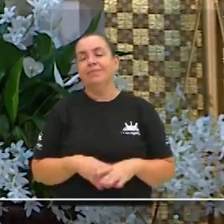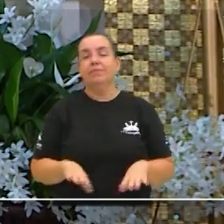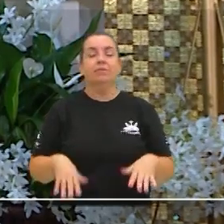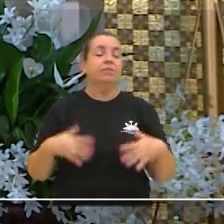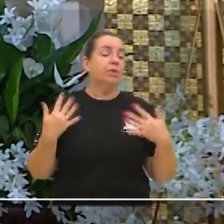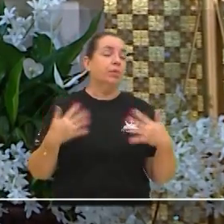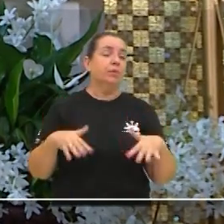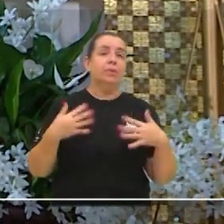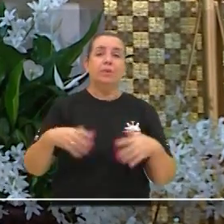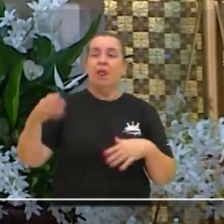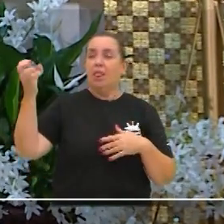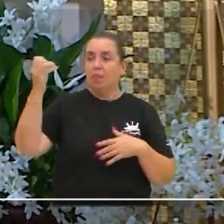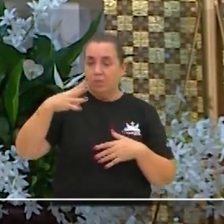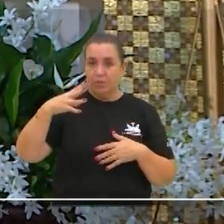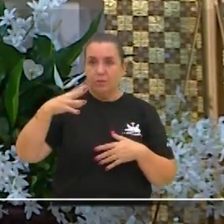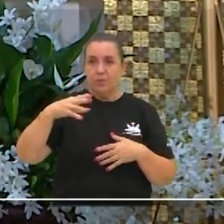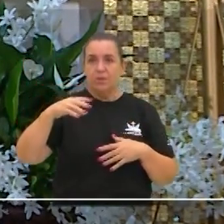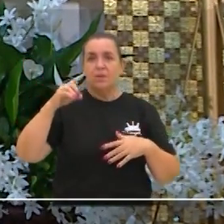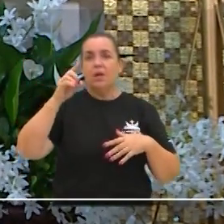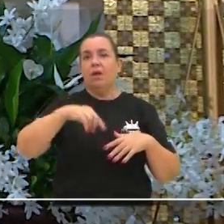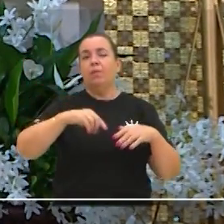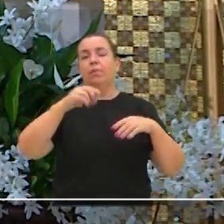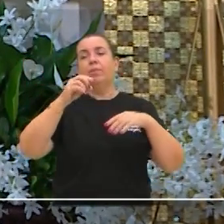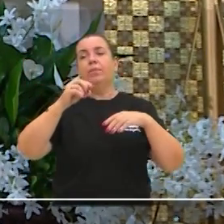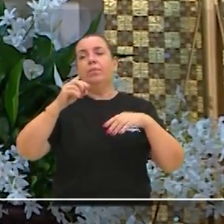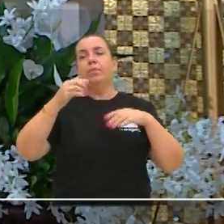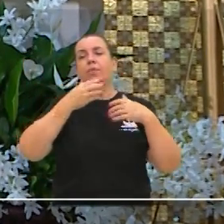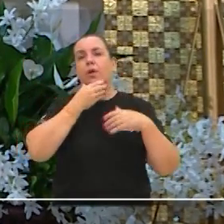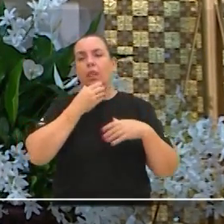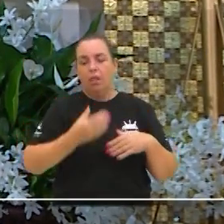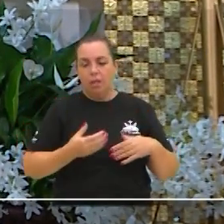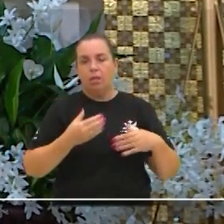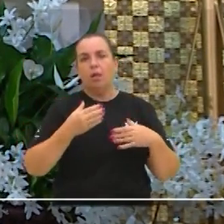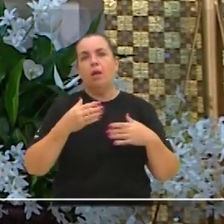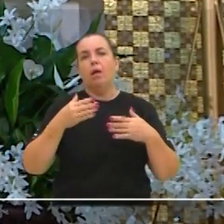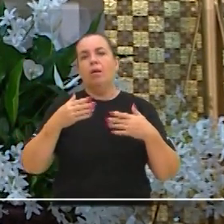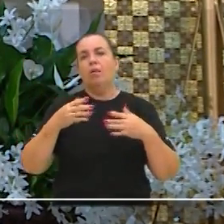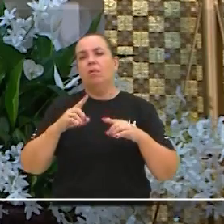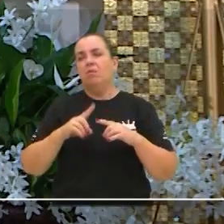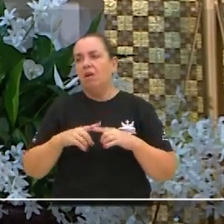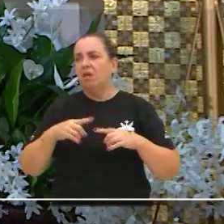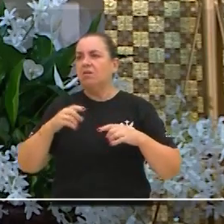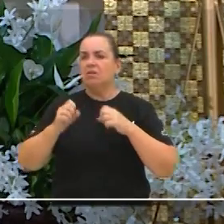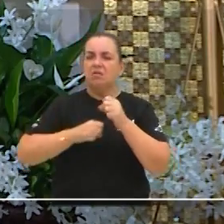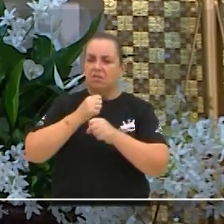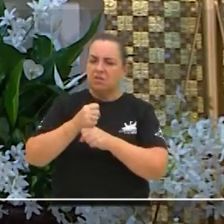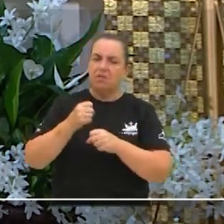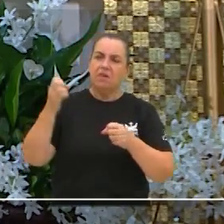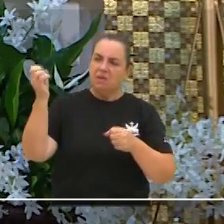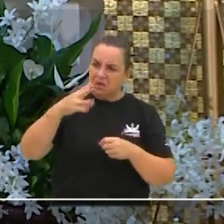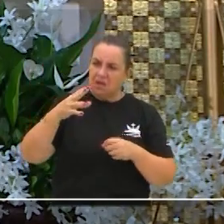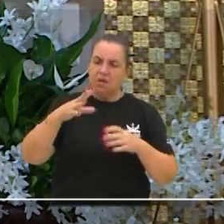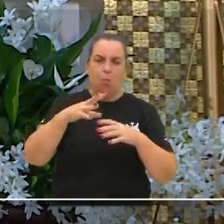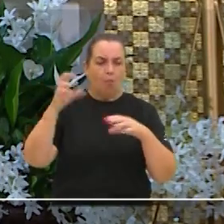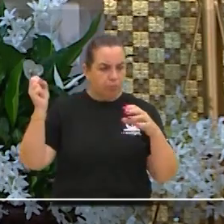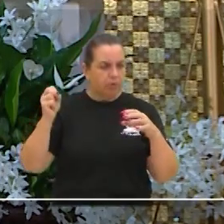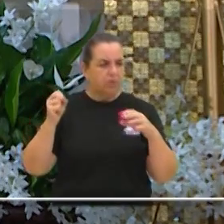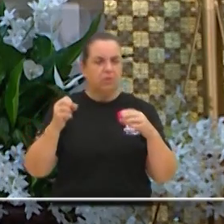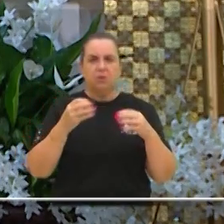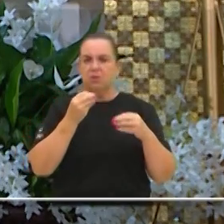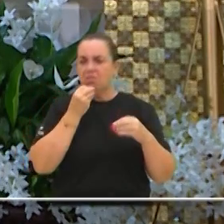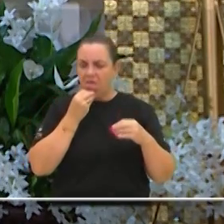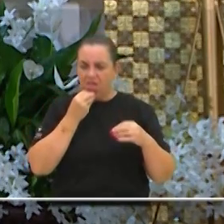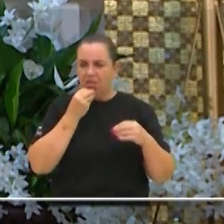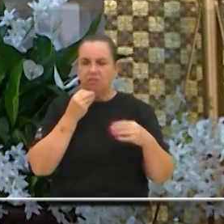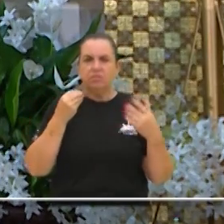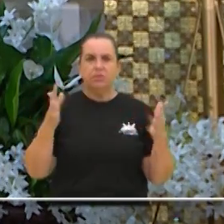Quantas luzes a gente acende no Natal, ano que vem se vai acender, não funciona mais. É ou não é? Jesus não é uma luz que se